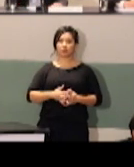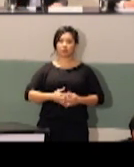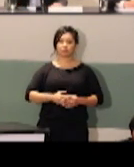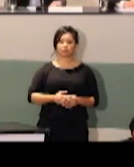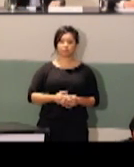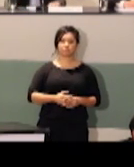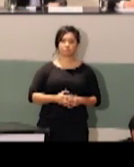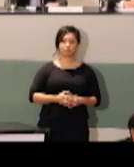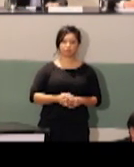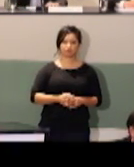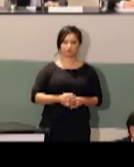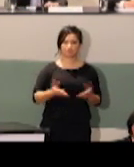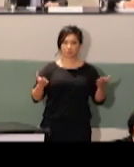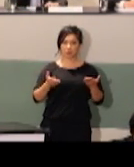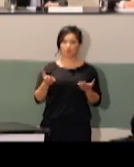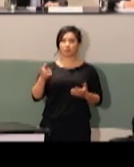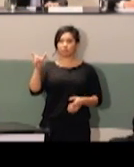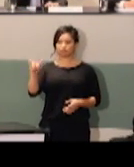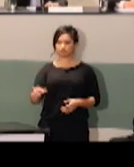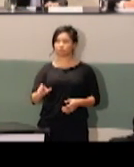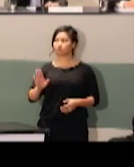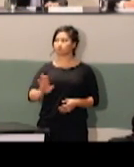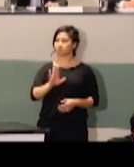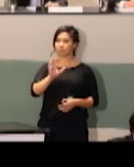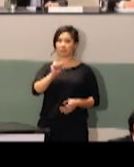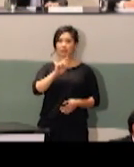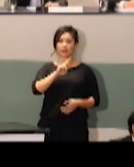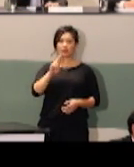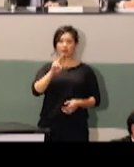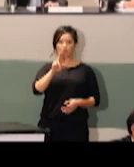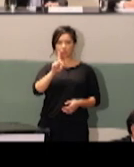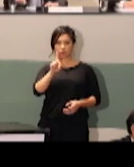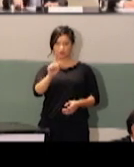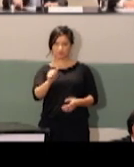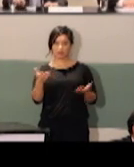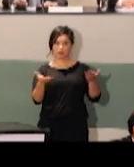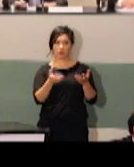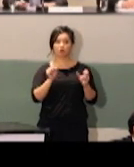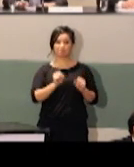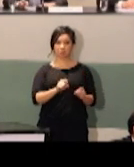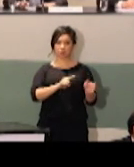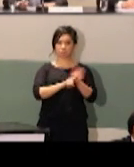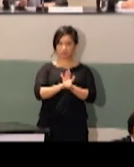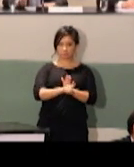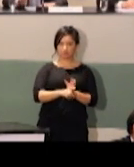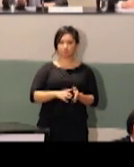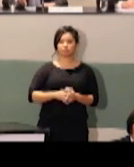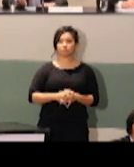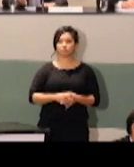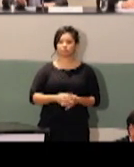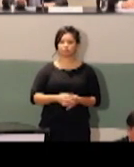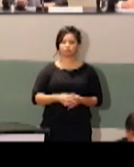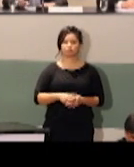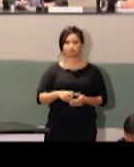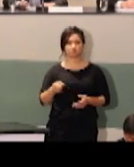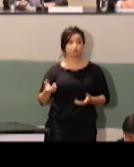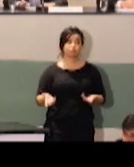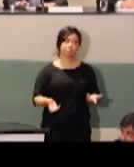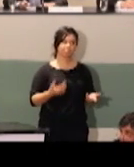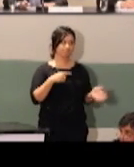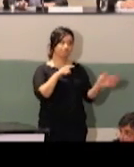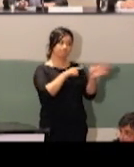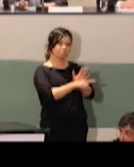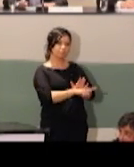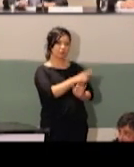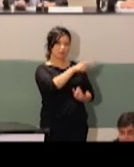o candidato Arruda. O senhor tem 1 minuto para perguntar. Eu vou perguntar ao